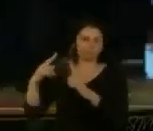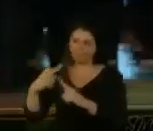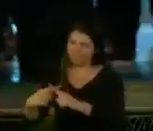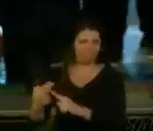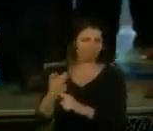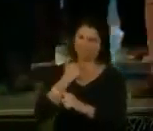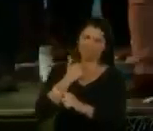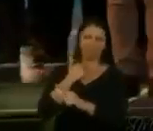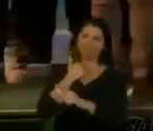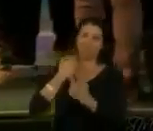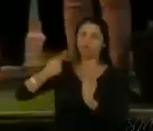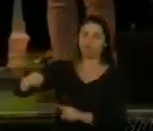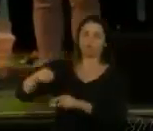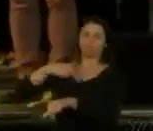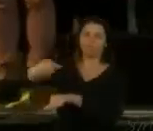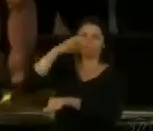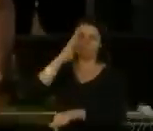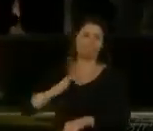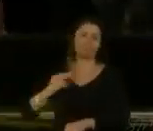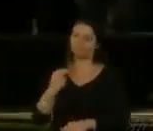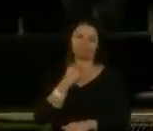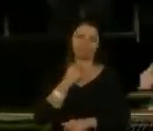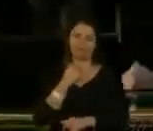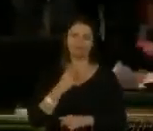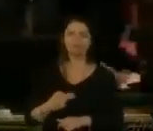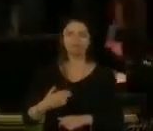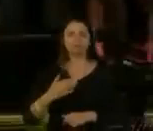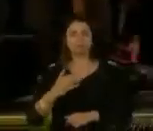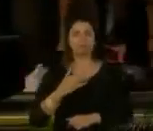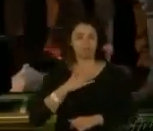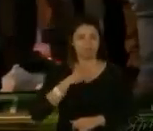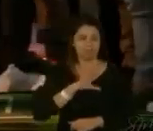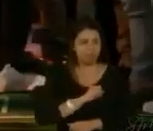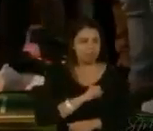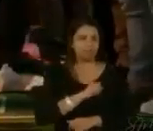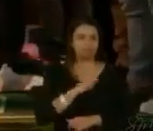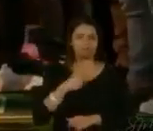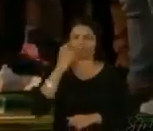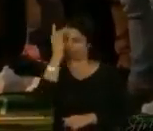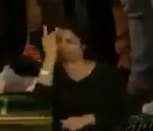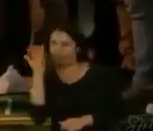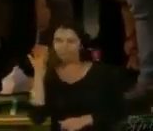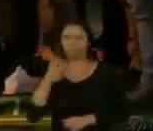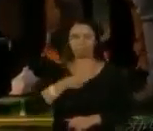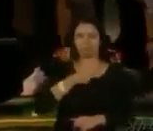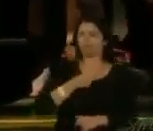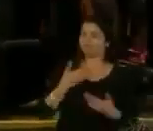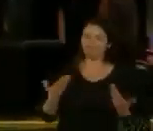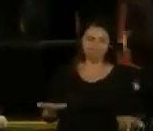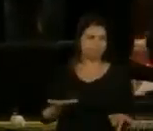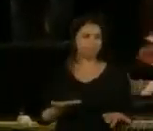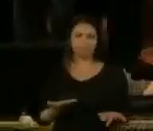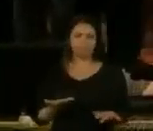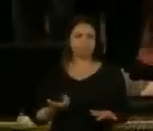e contra o nosso Brasil. Meus amados, não é fácil estar nessa posição. Queria eu, pastor